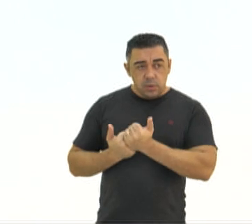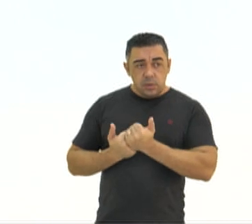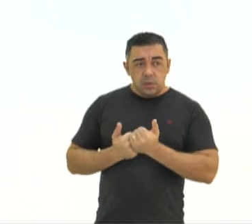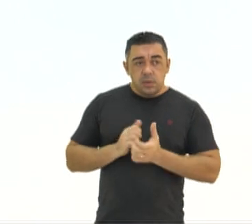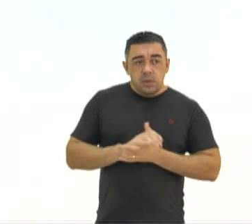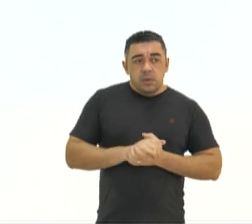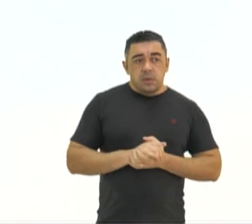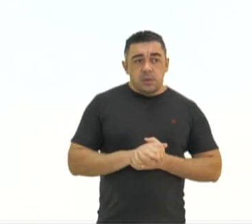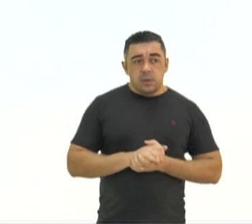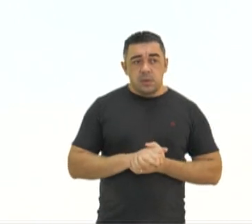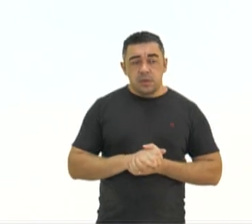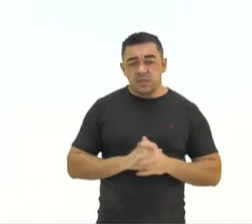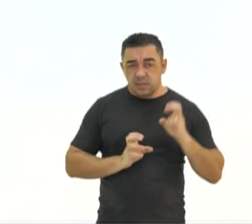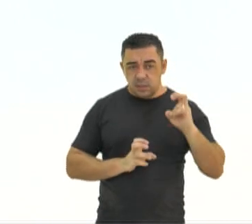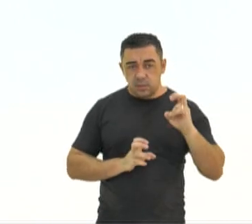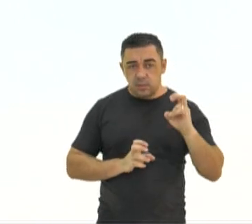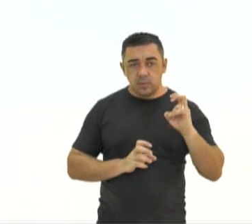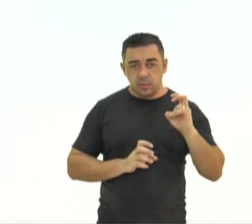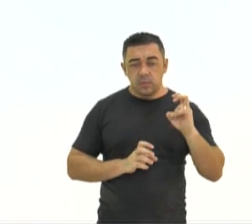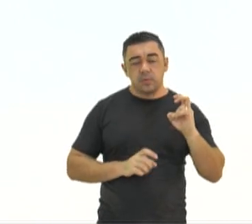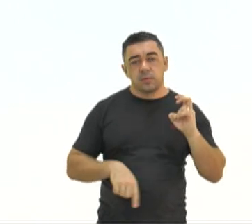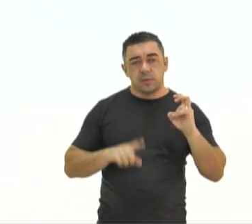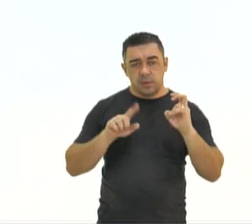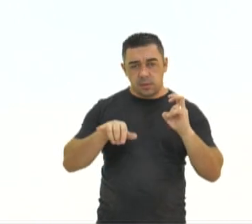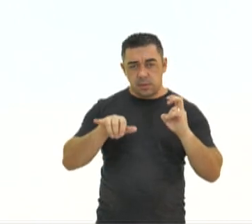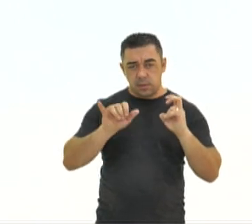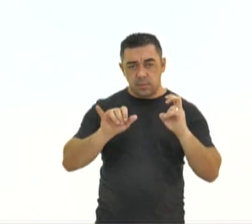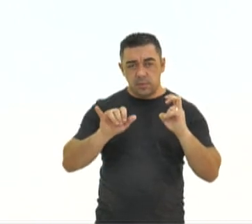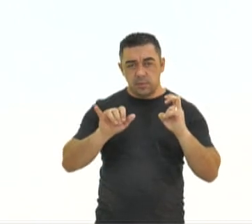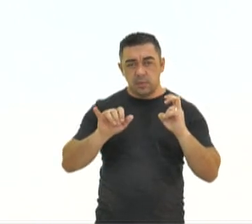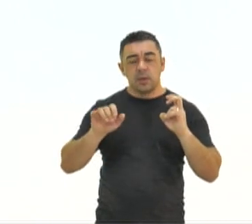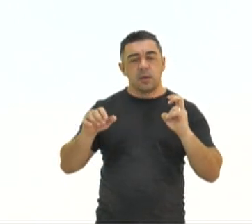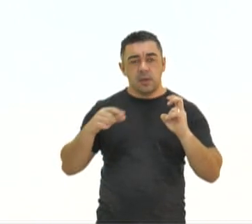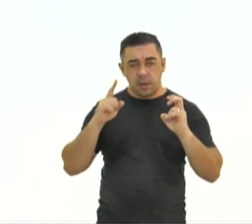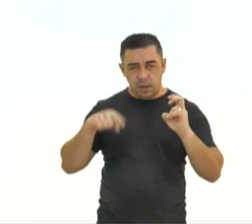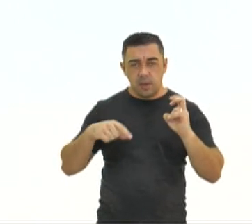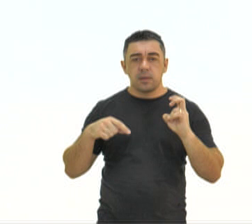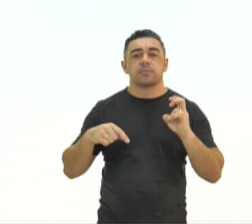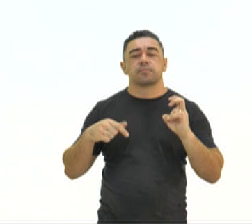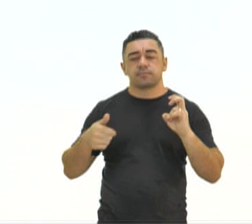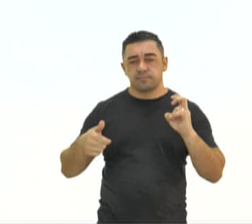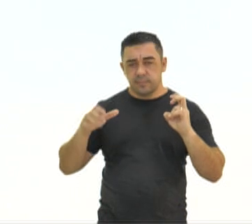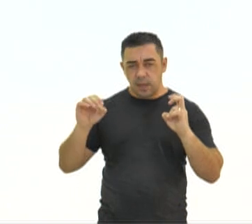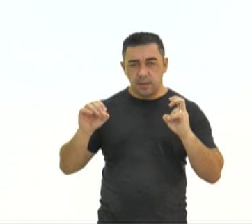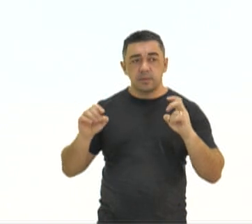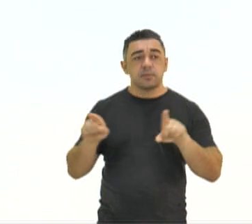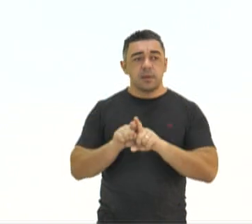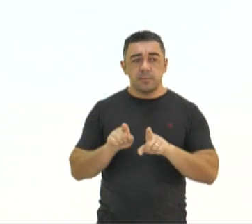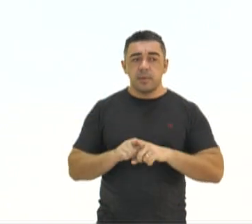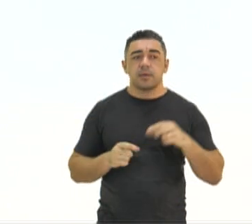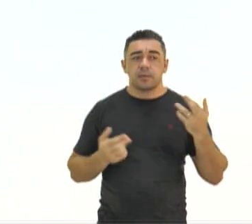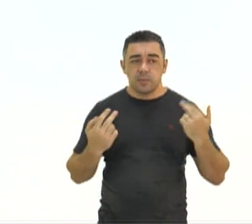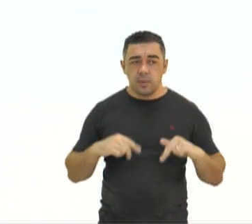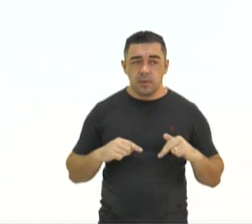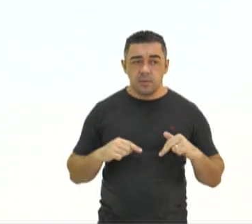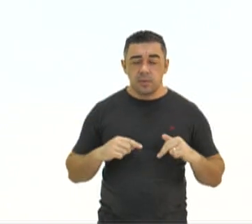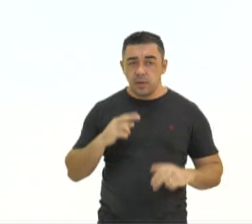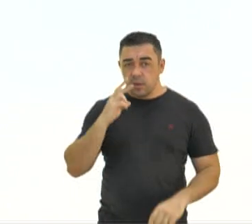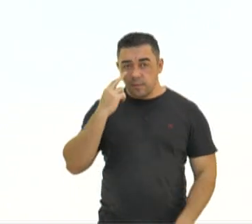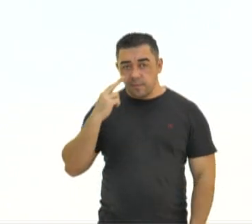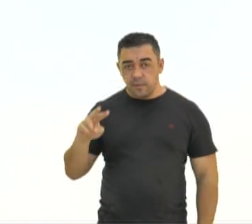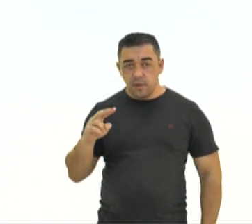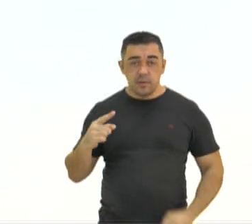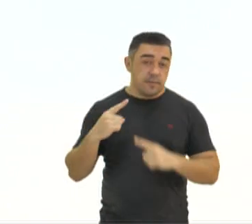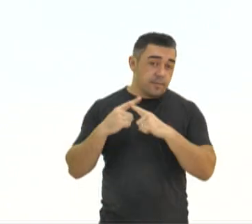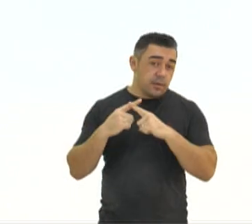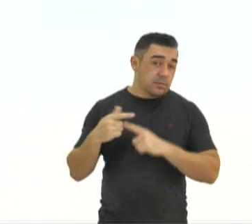5 no lugar de x e 5 no lugar do y, ele também vai ser a solução da minha segunda equação. Note que só está